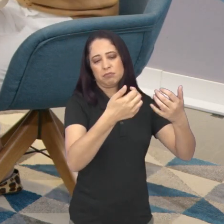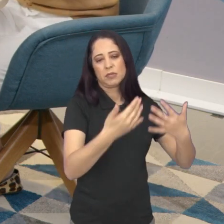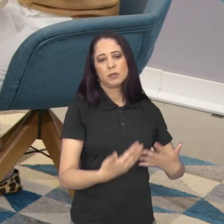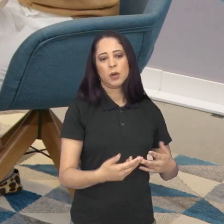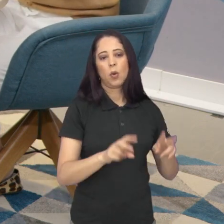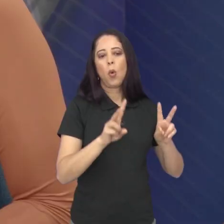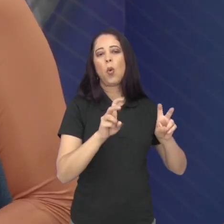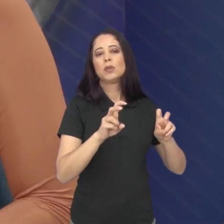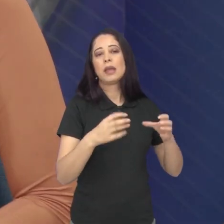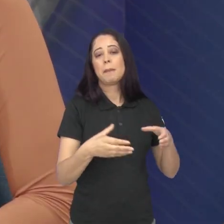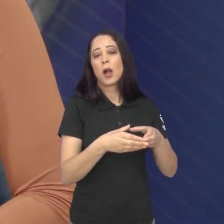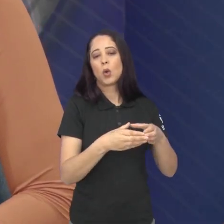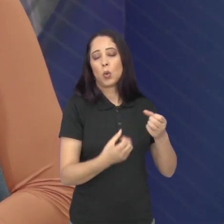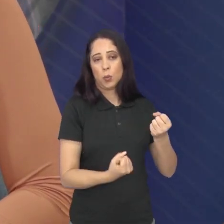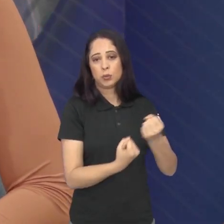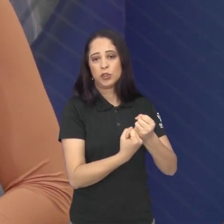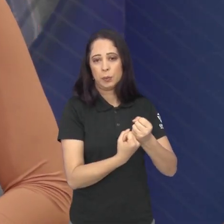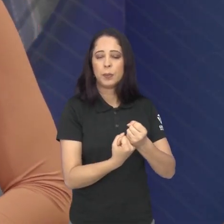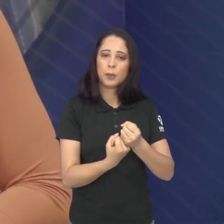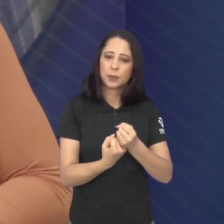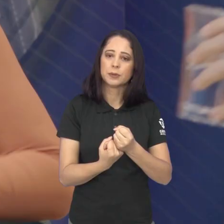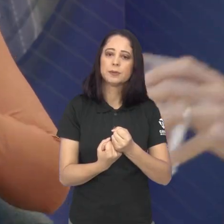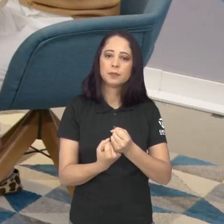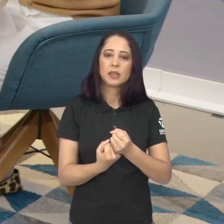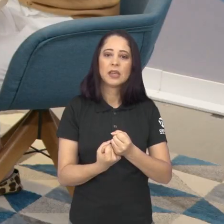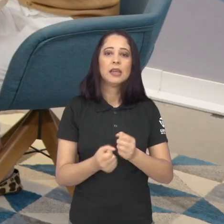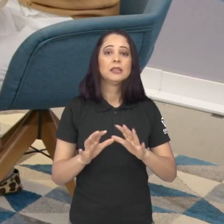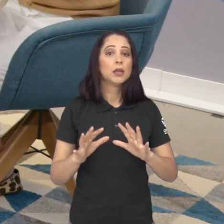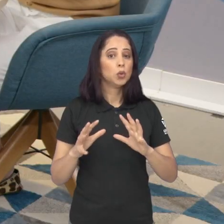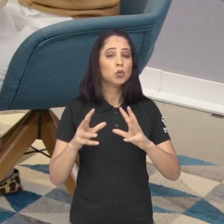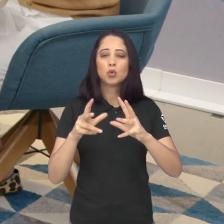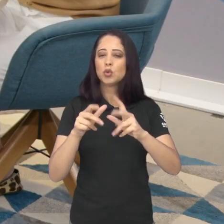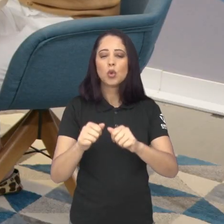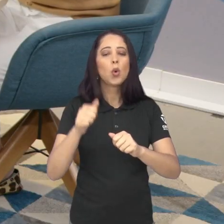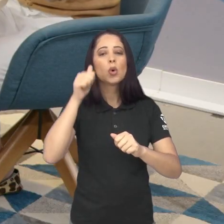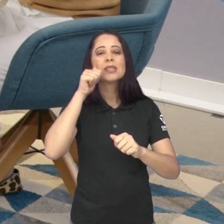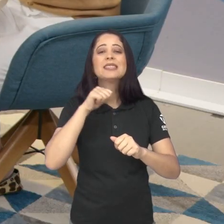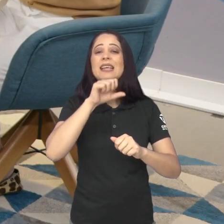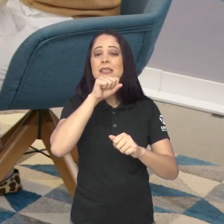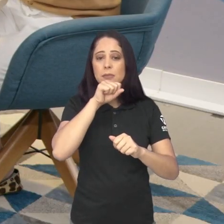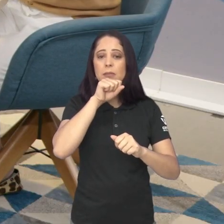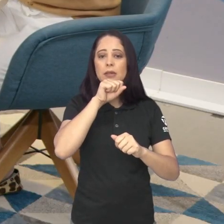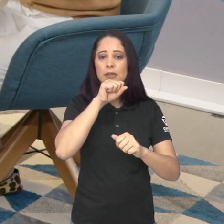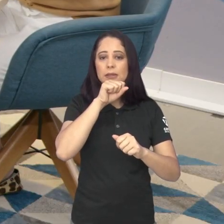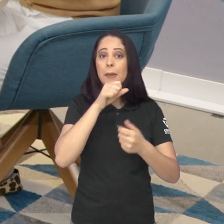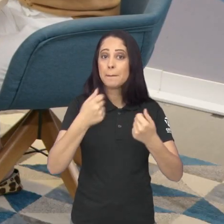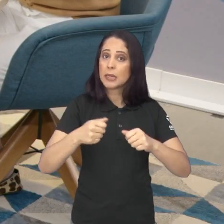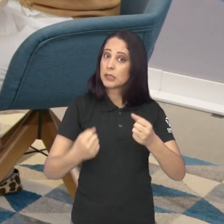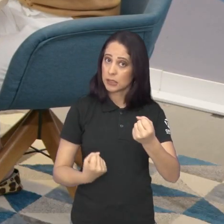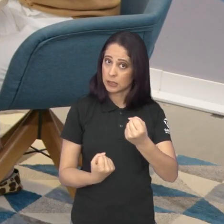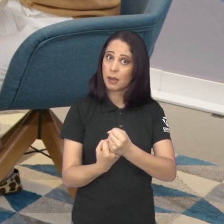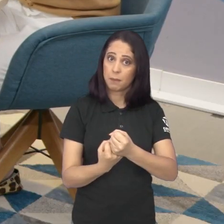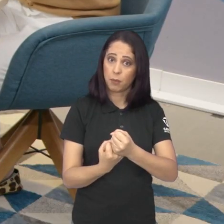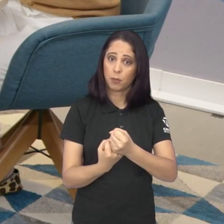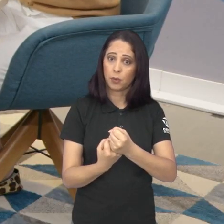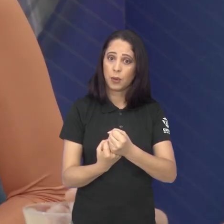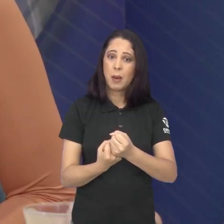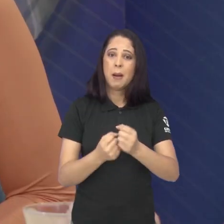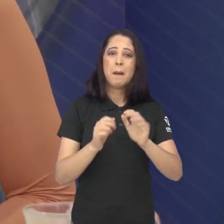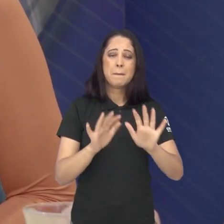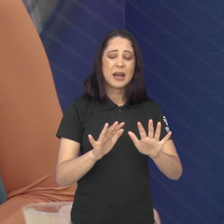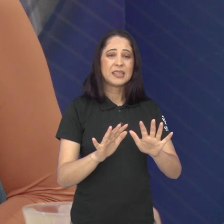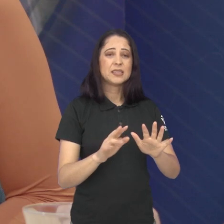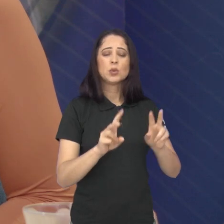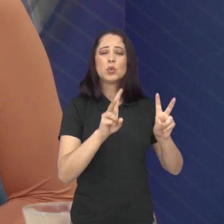é primordial. A Camila bem pontuou, né? Todas as mães, né? Quando você tem um filho, você necessita disso. Em relação ao